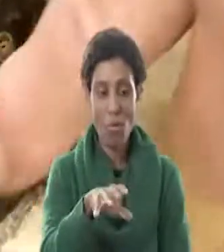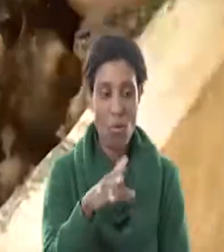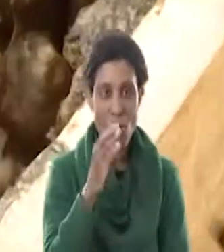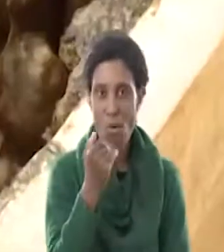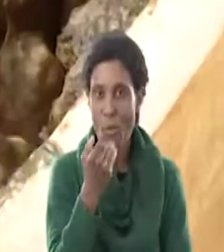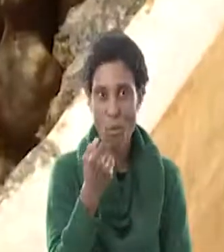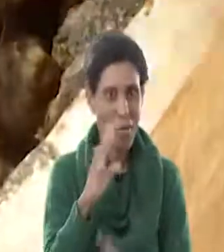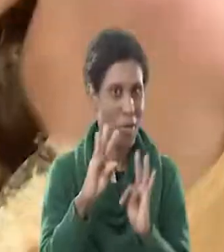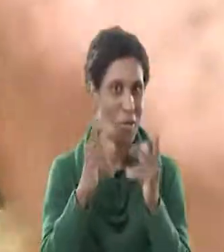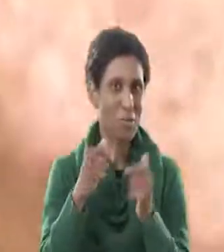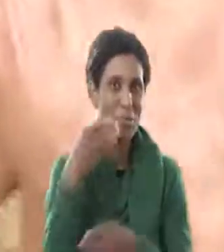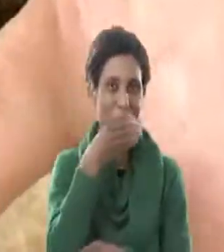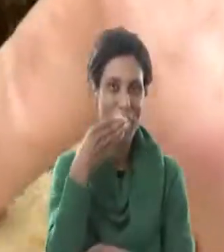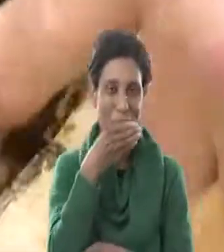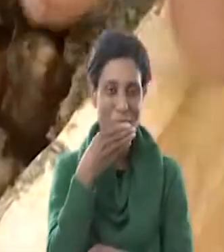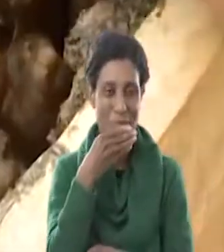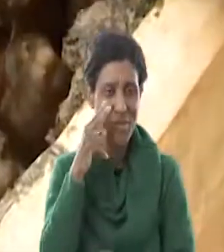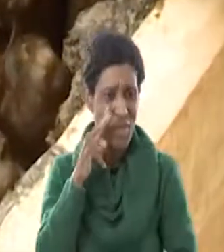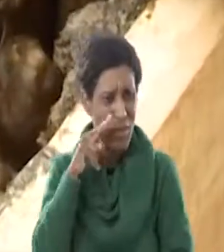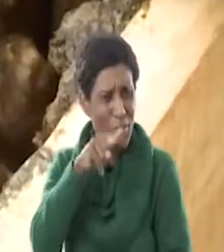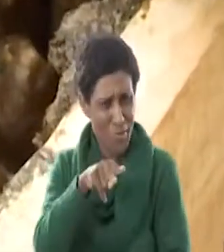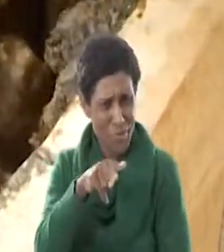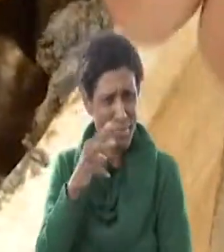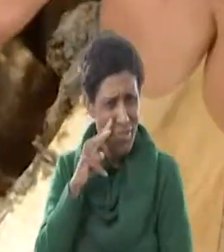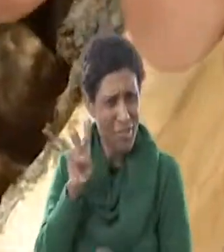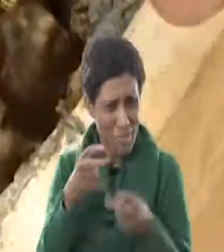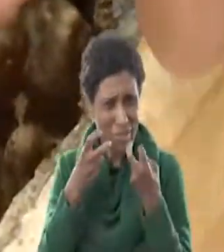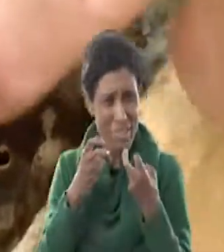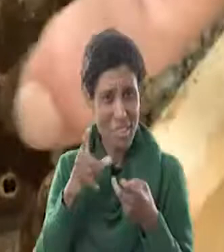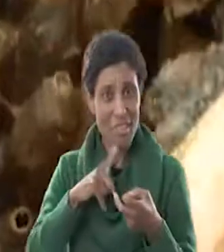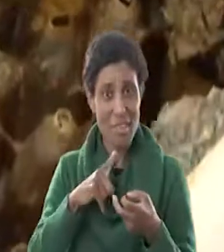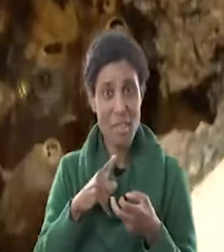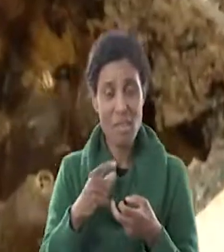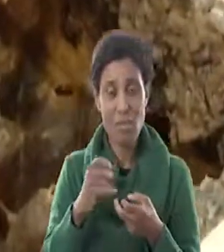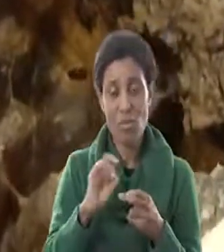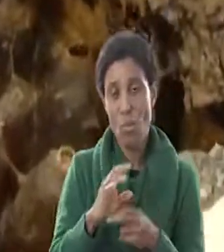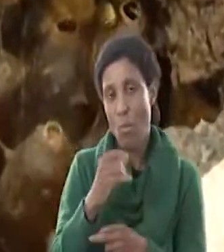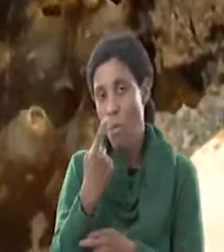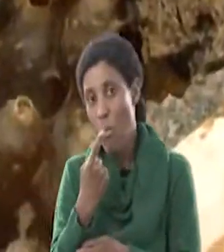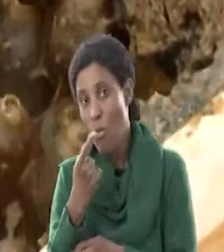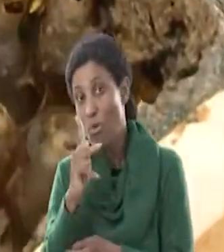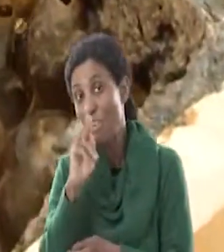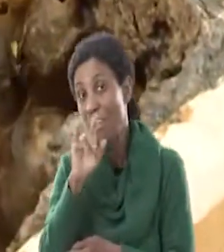o estoque, sabe? Que aquilo ali que você vê, aqui tem na presença de mais de